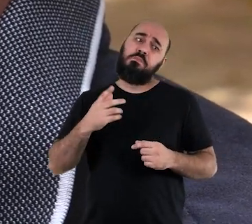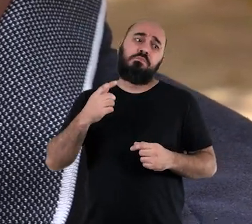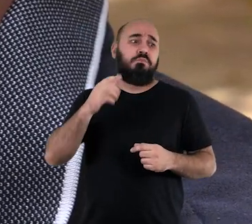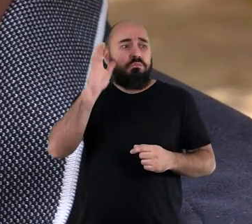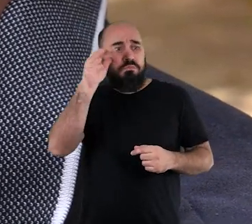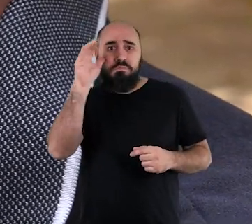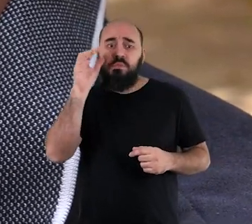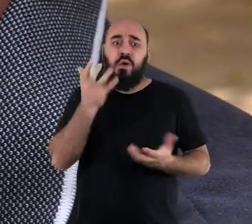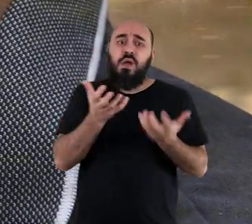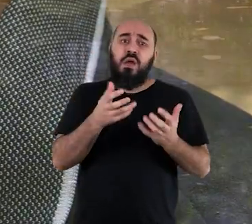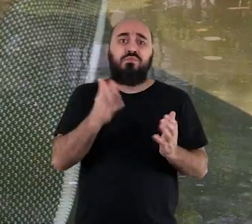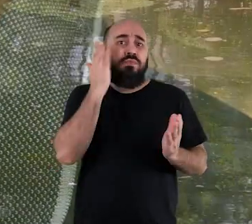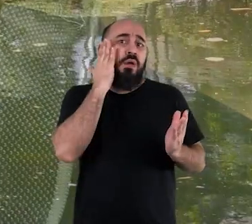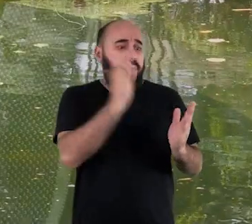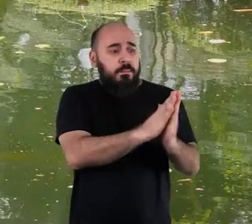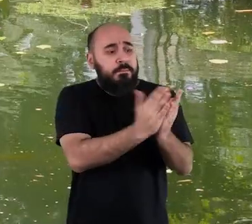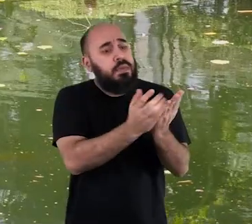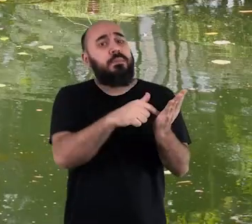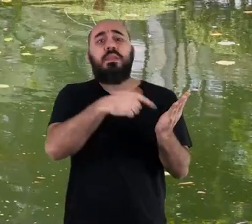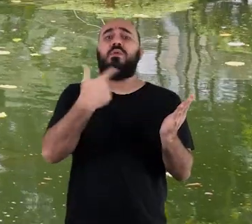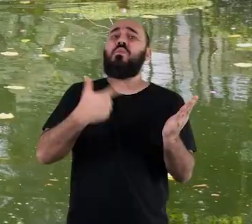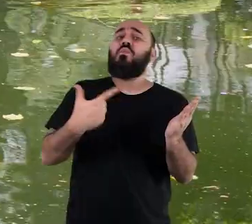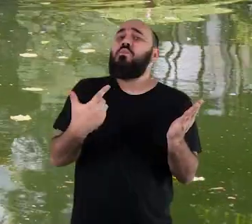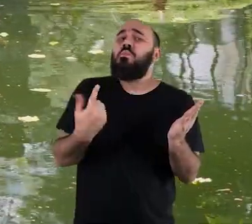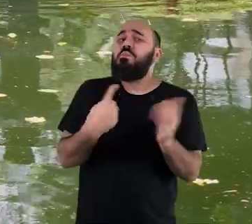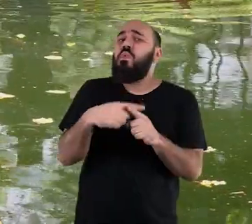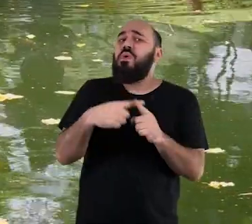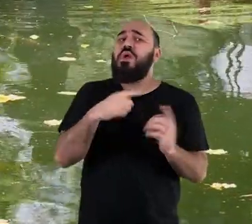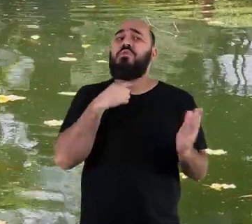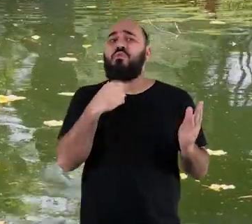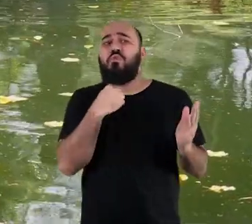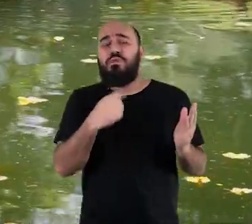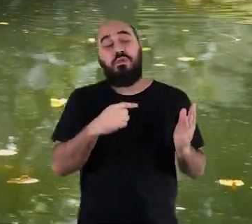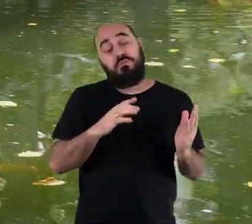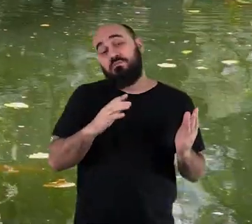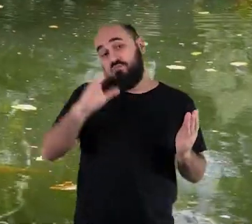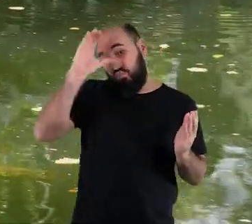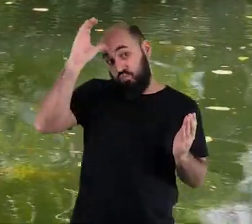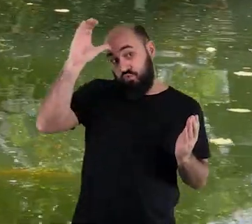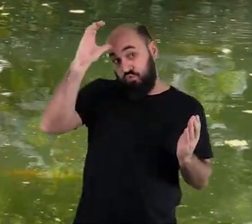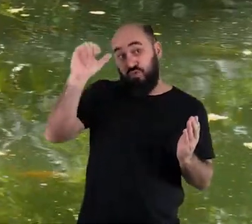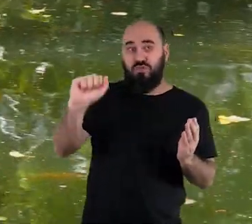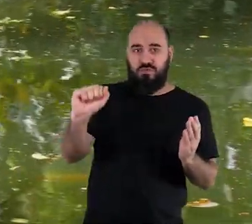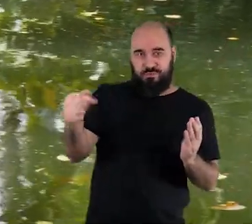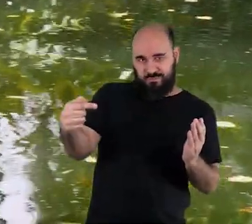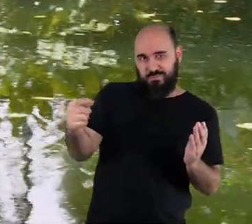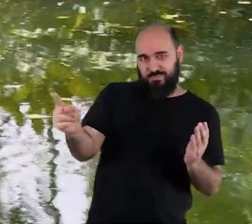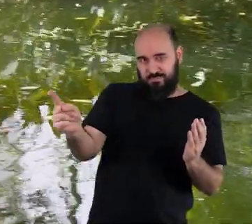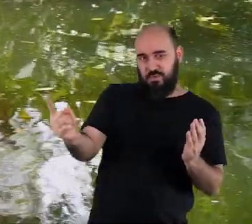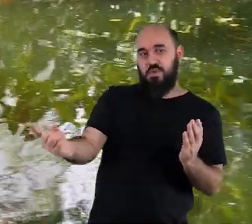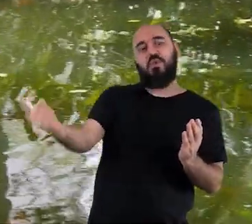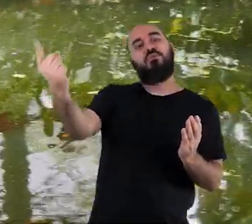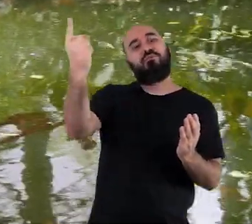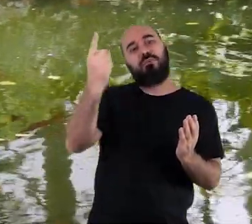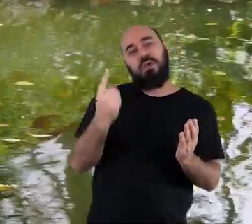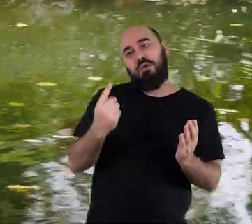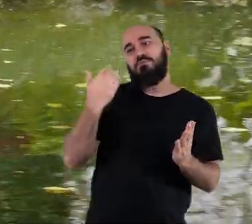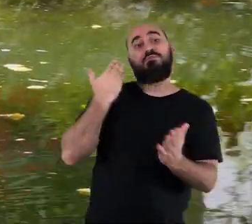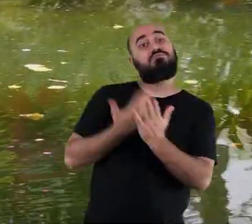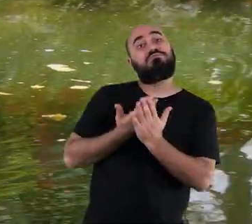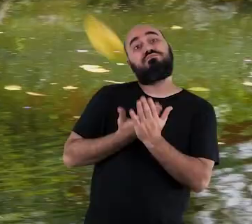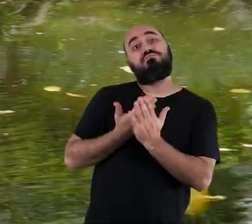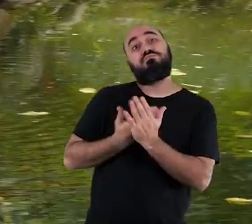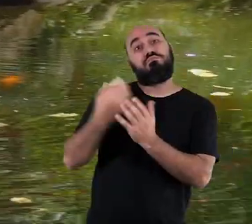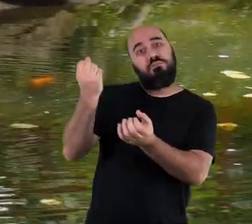dúvidas bíblicas. E junto a disso, um tio meu, que é da Igreja Adventista, começou a passar os estudos